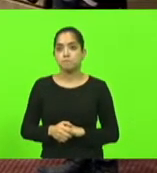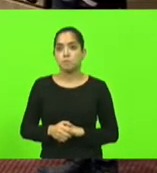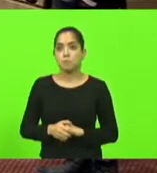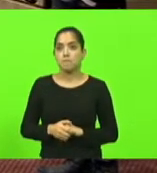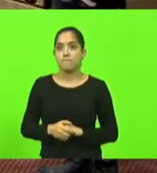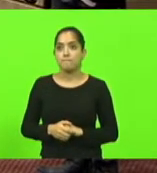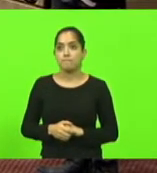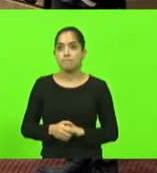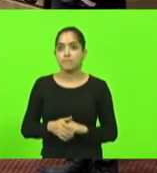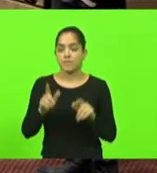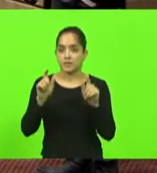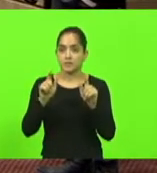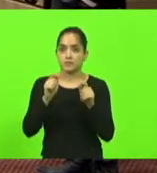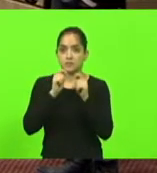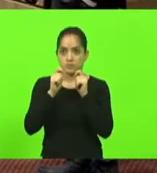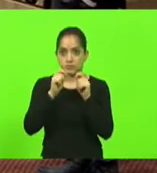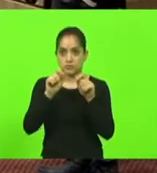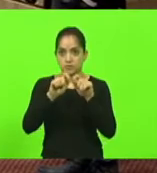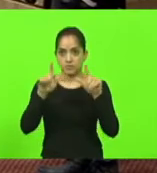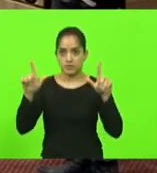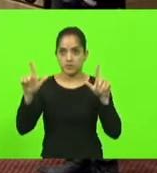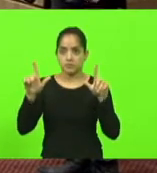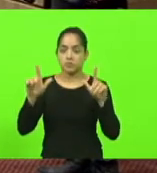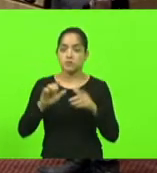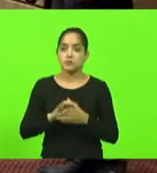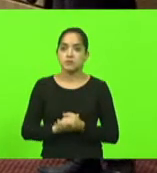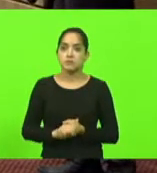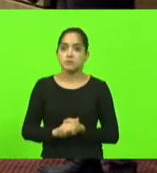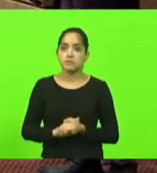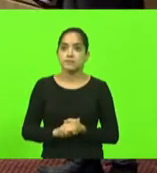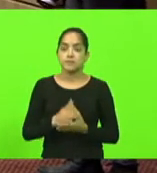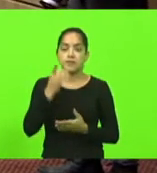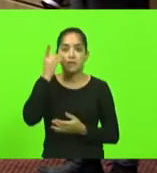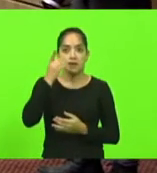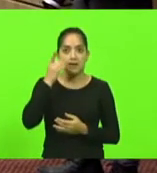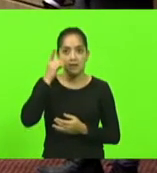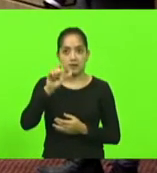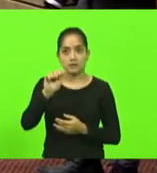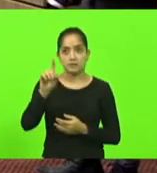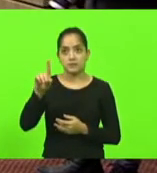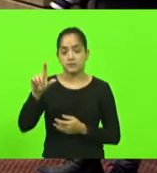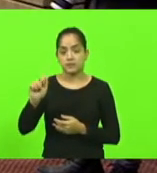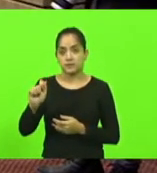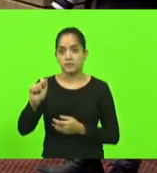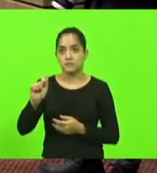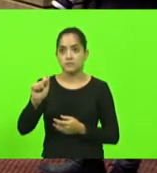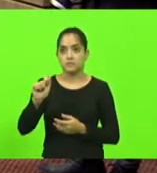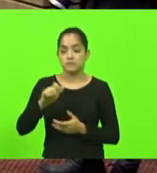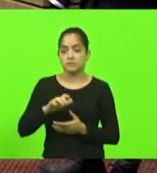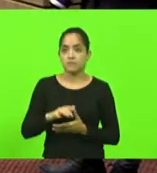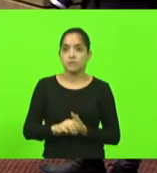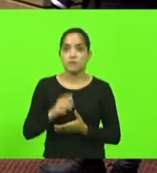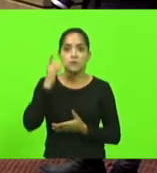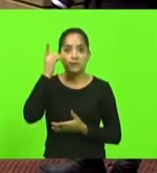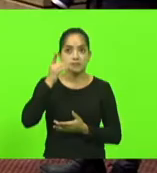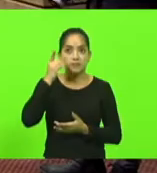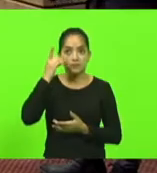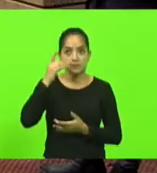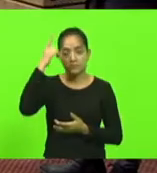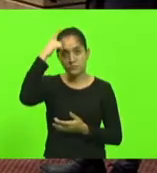Peço assessoria que abra o painel para acolher o voto virtual. Como vota a deputada Ada De Luca? Como vota a deputada